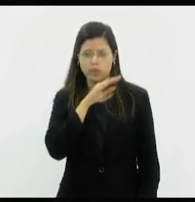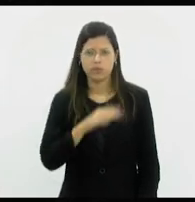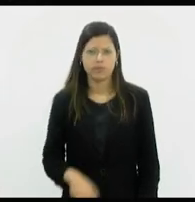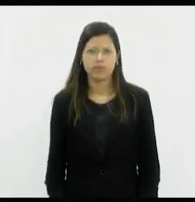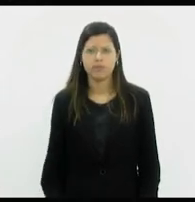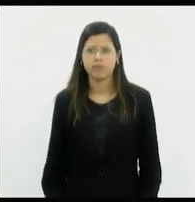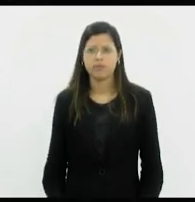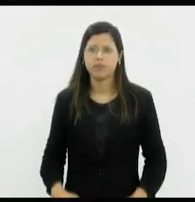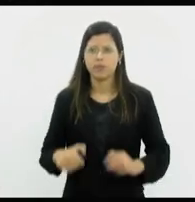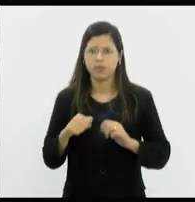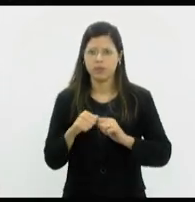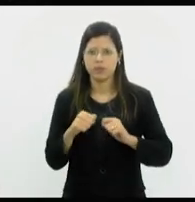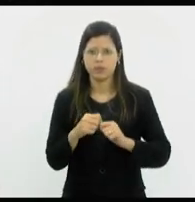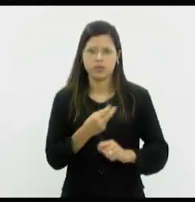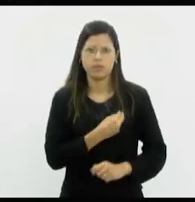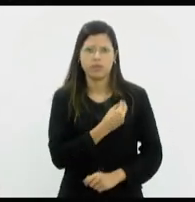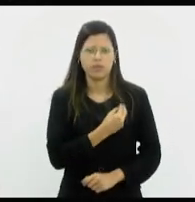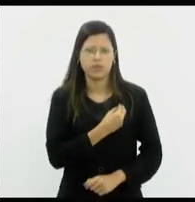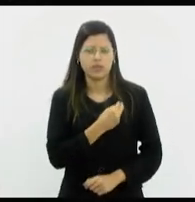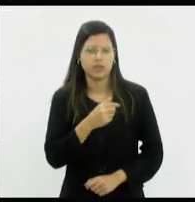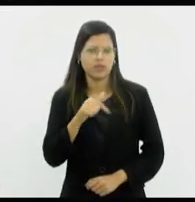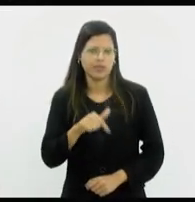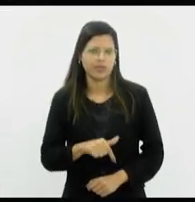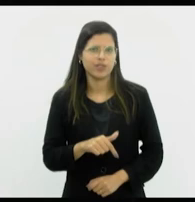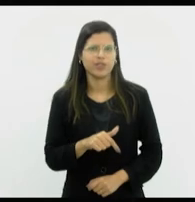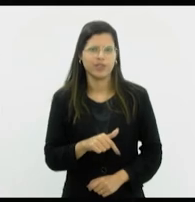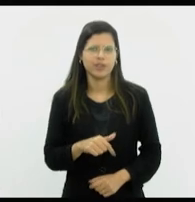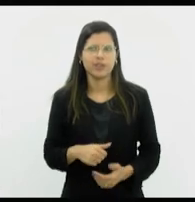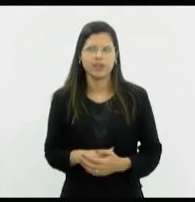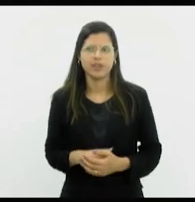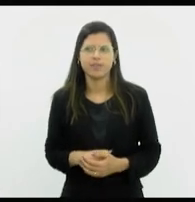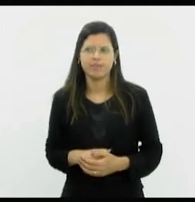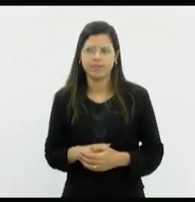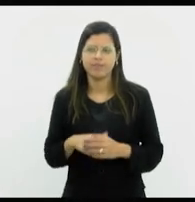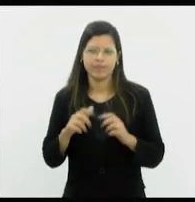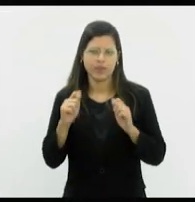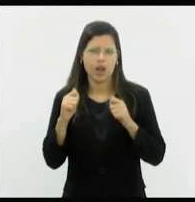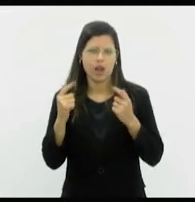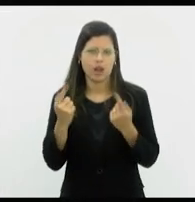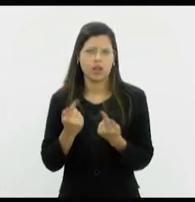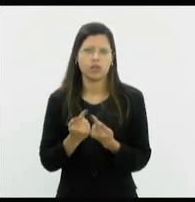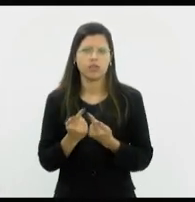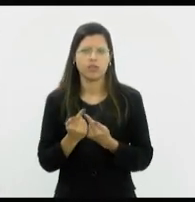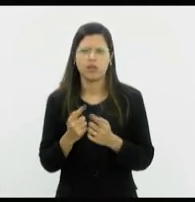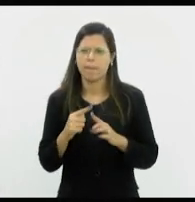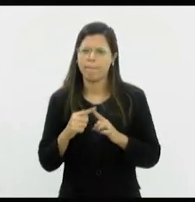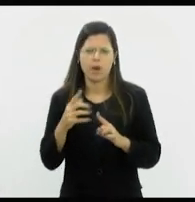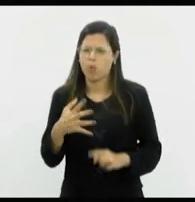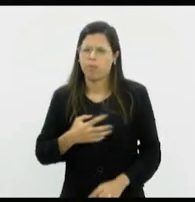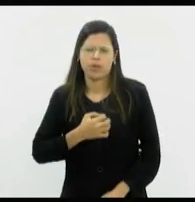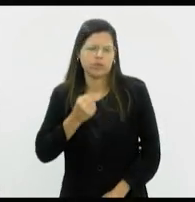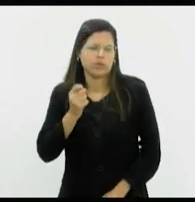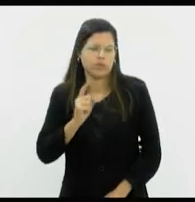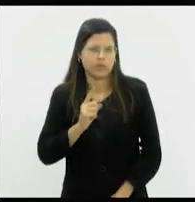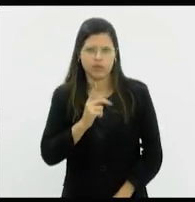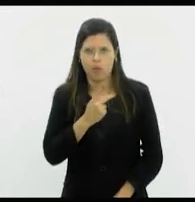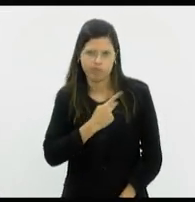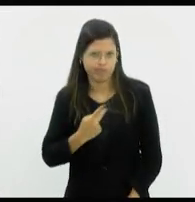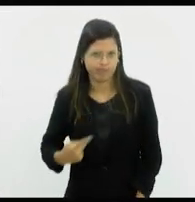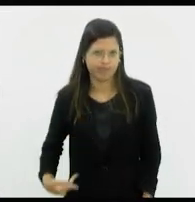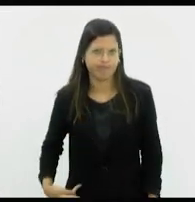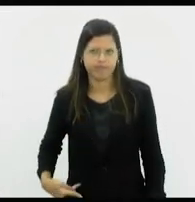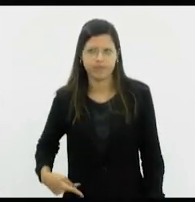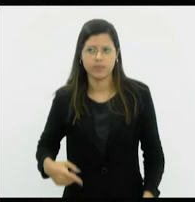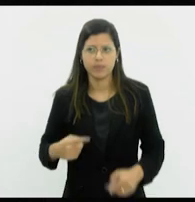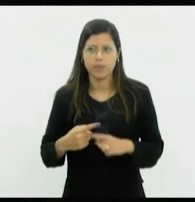se faça presente aqui dentro dessa casa. Mas não é de me assustar, senhor presidente, porque